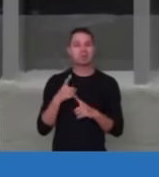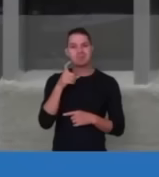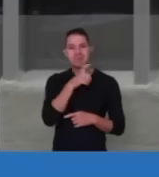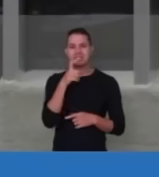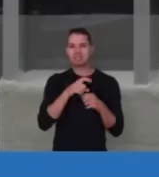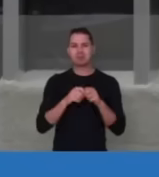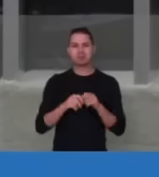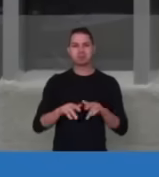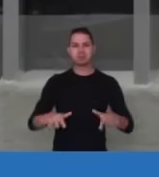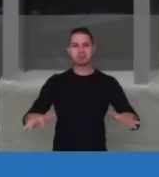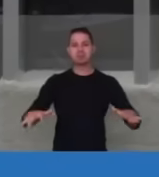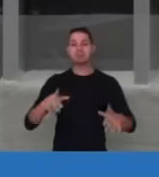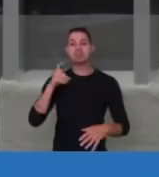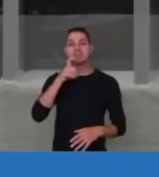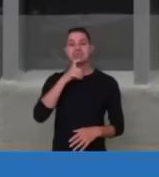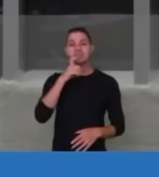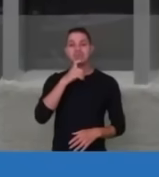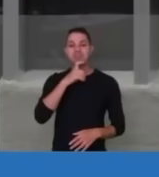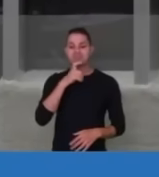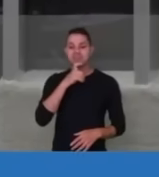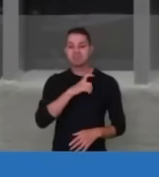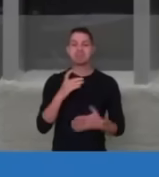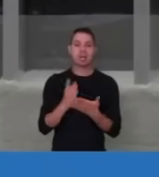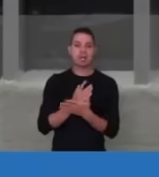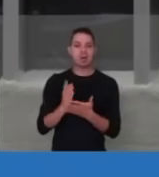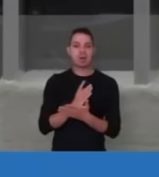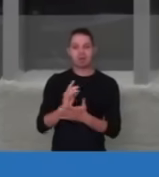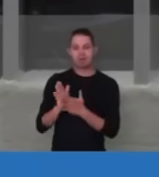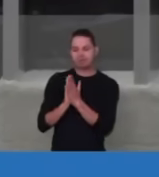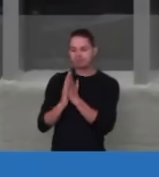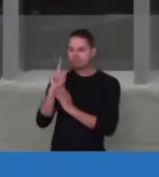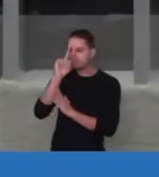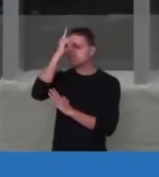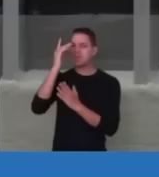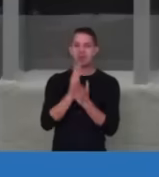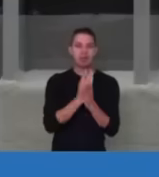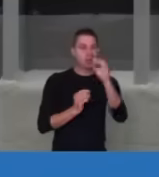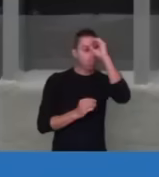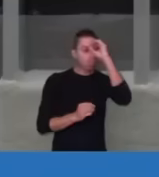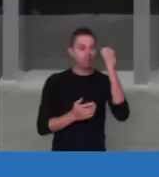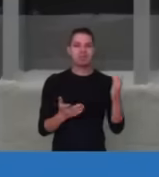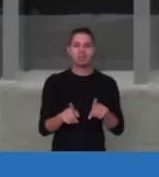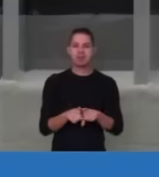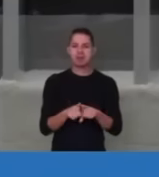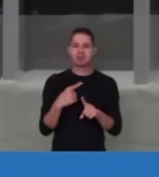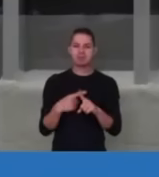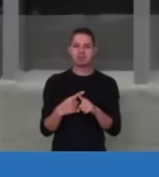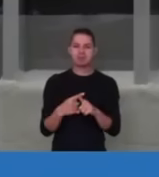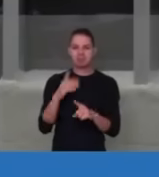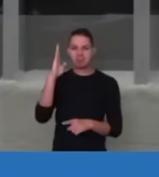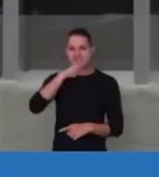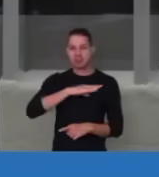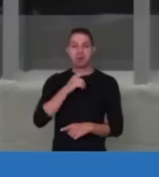ditas. E mentiras têm sido ditas, algumas intencionalmente, outras por ignorância e outras por má fé. Ontem mesmo o